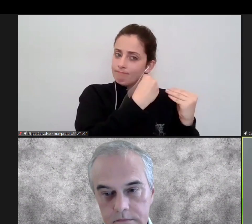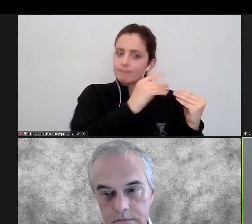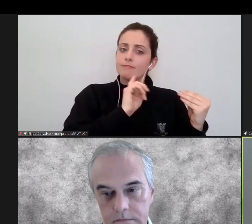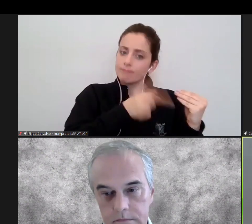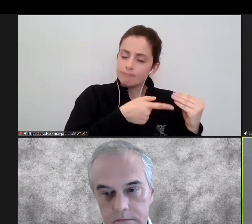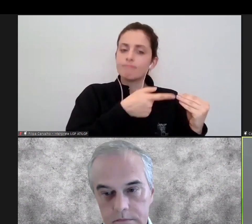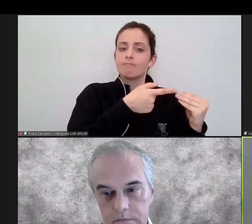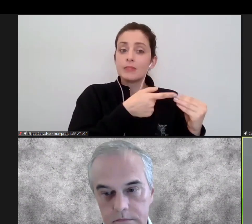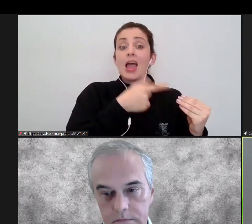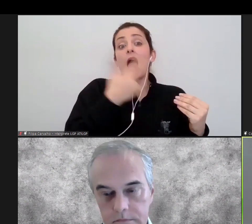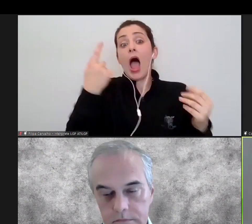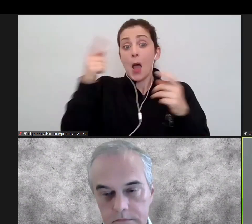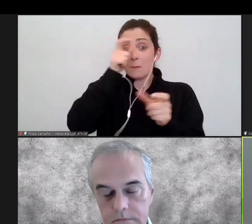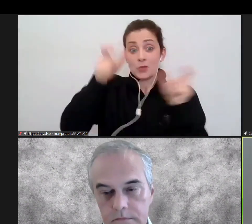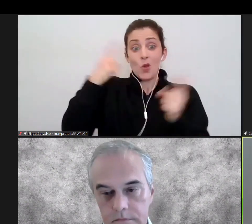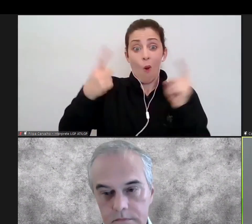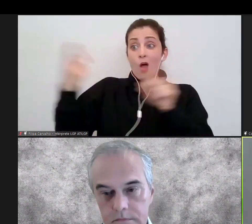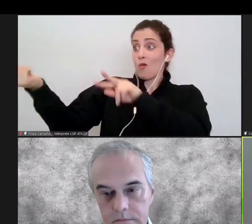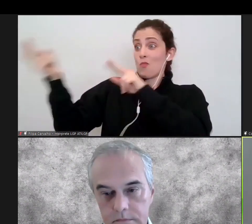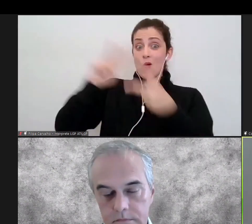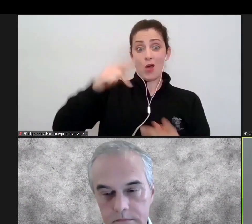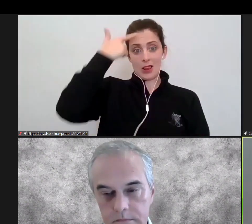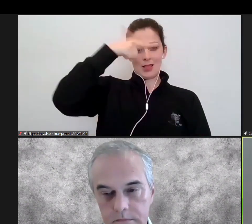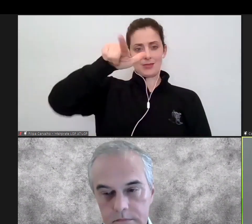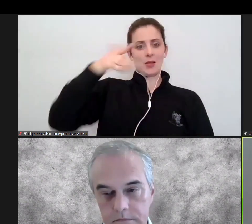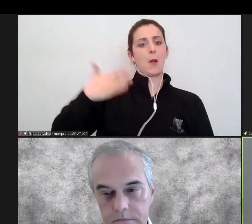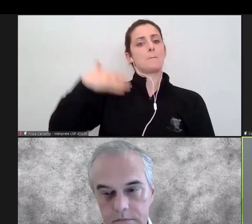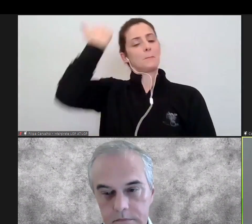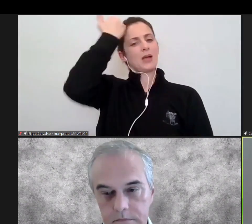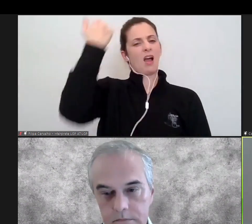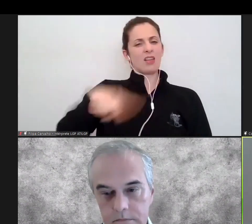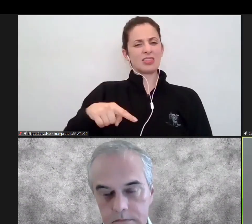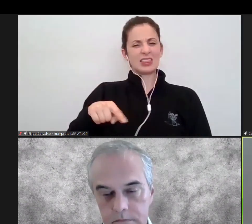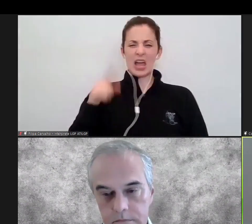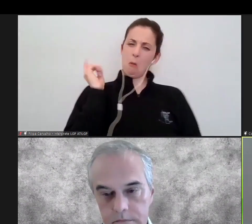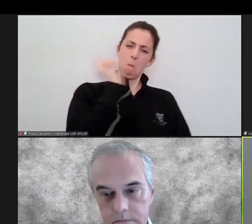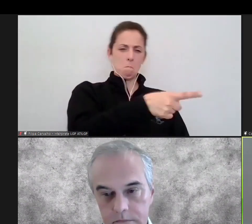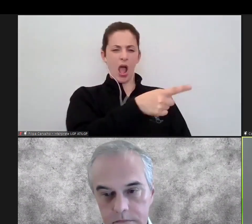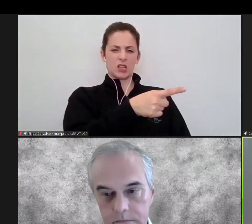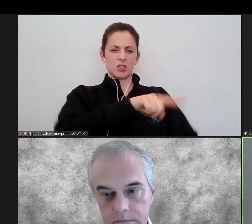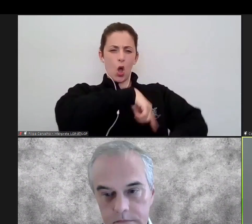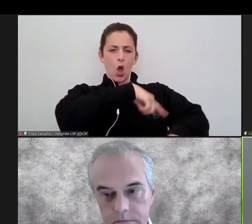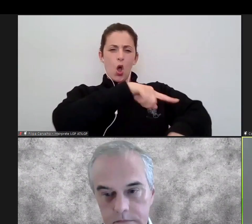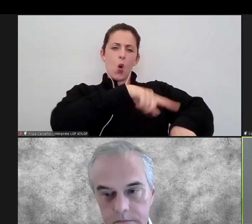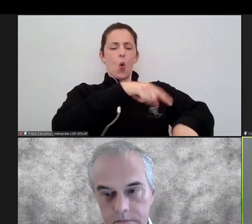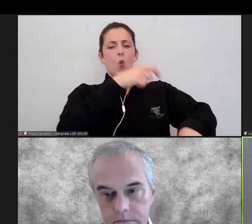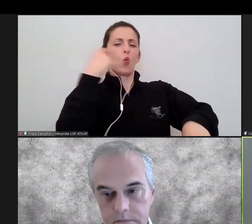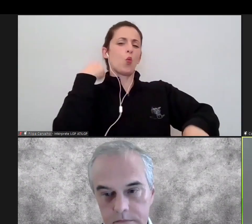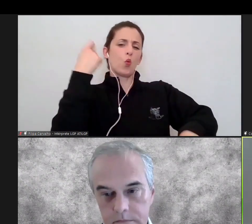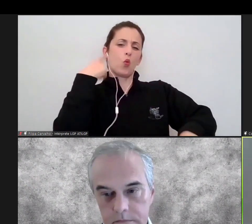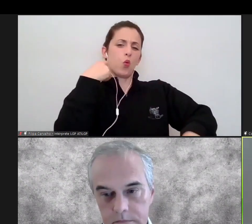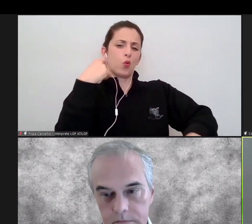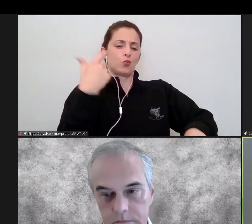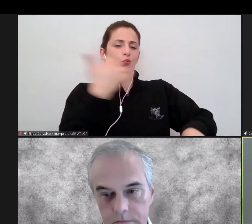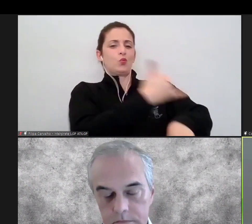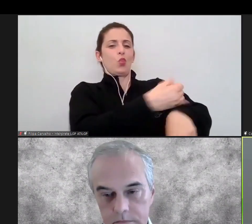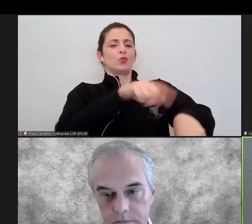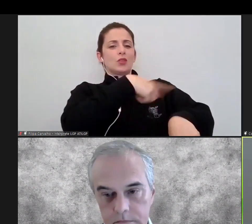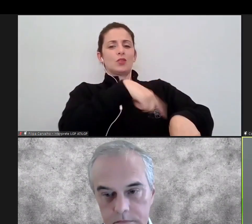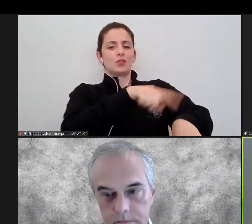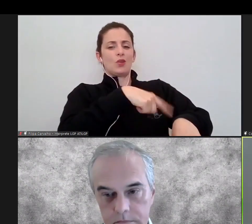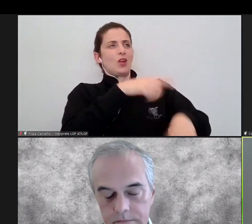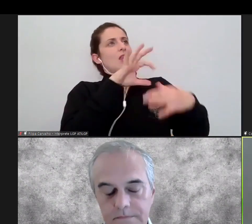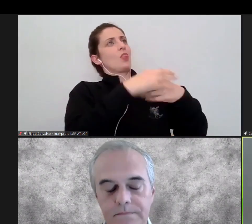até licenciaturas e mestrados não terem que, por exemplo, fazer, neste caso, o curso que elas estão a fazer são nas áreas da cozinha e do cuidado